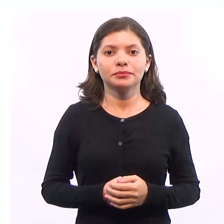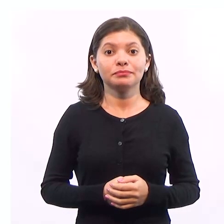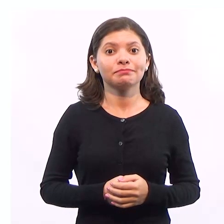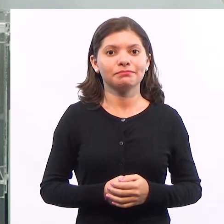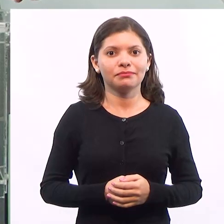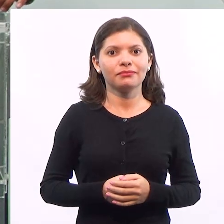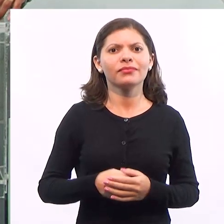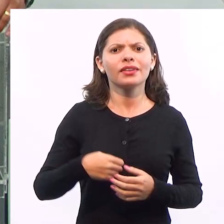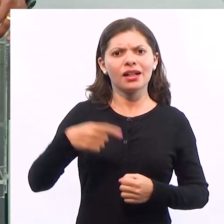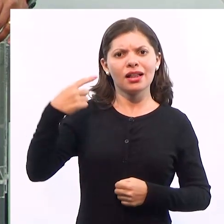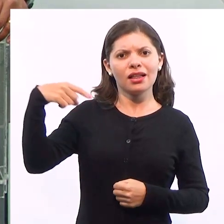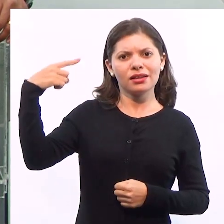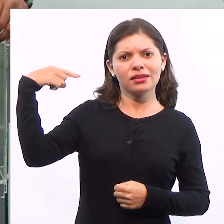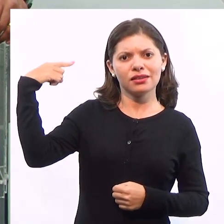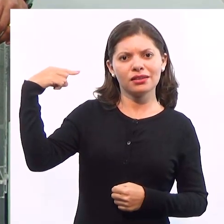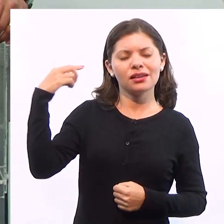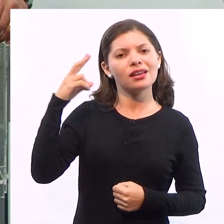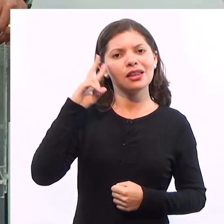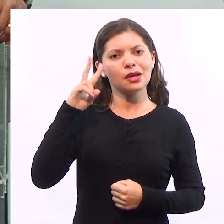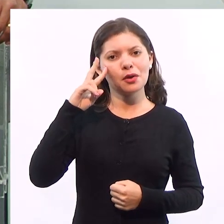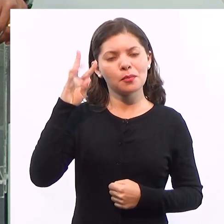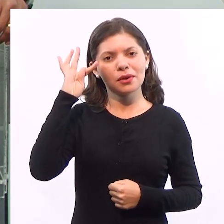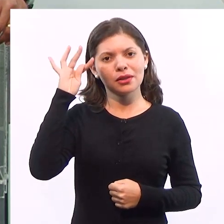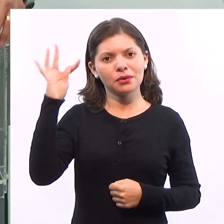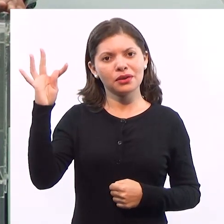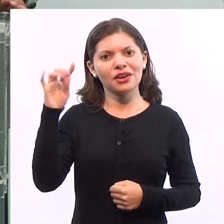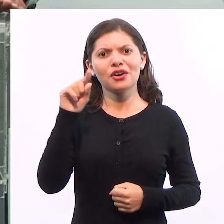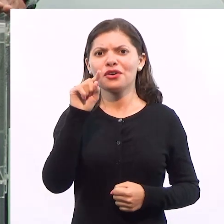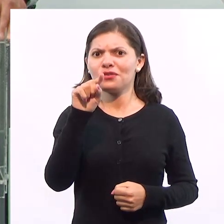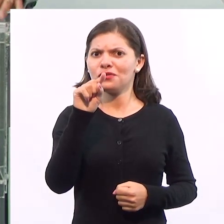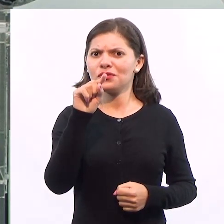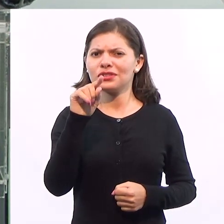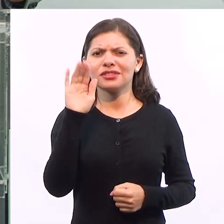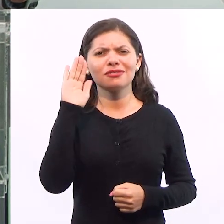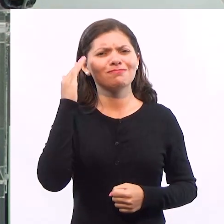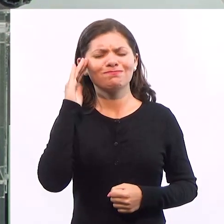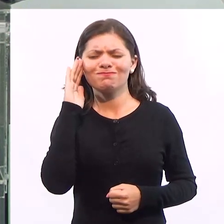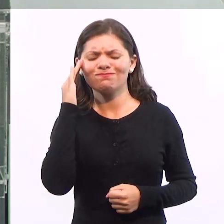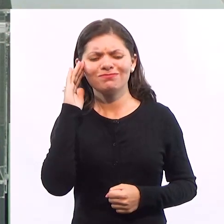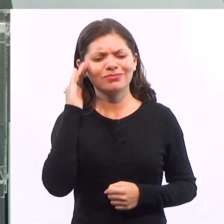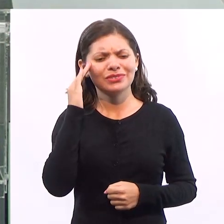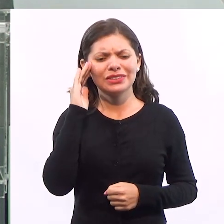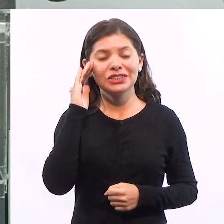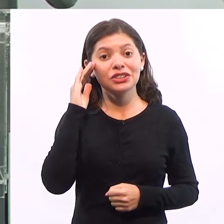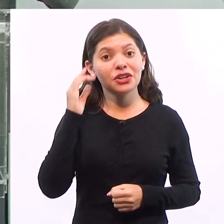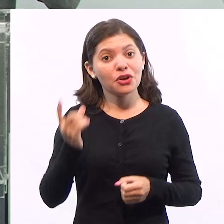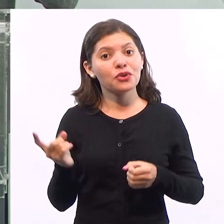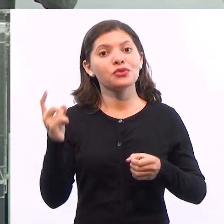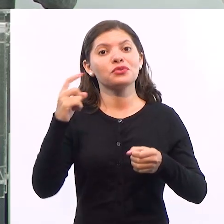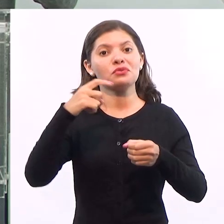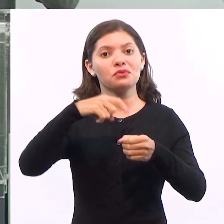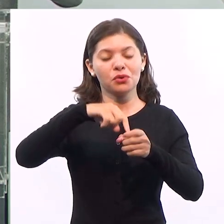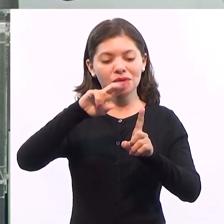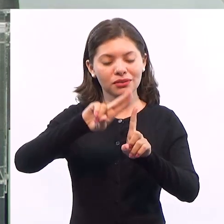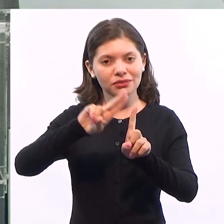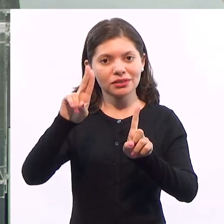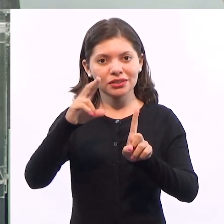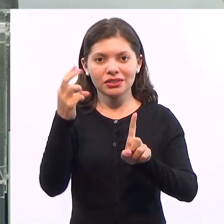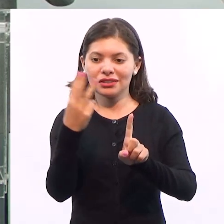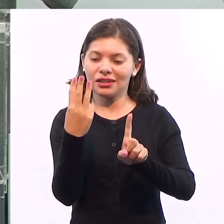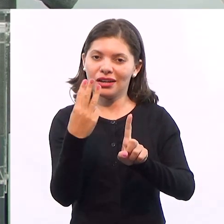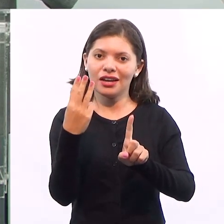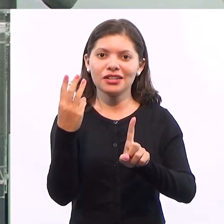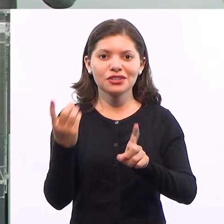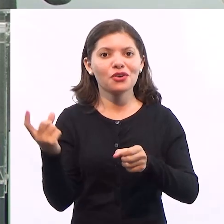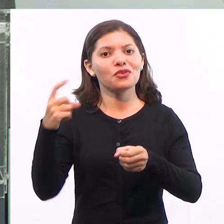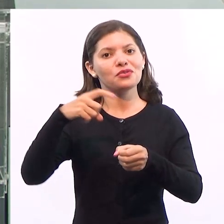Inclusive, falamos disso na teoria anterior, não é verdade? Se você não pegou essa ideia, volta lá na unidade 3, volta lá